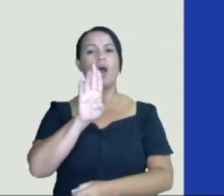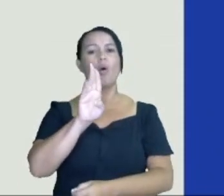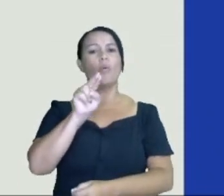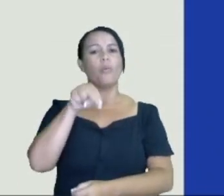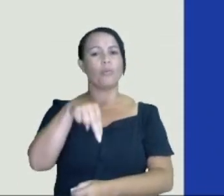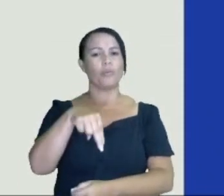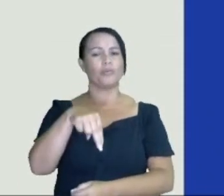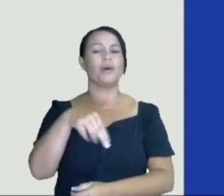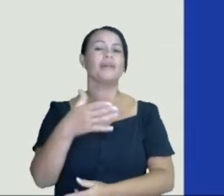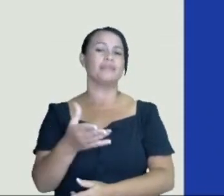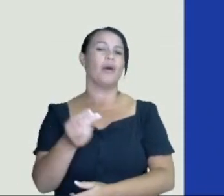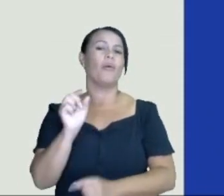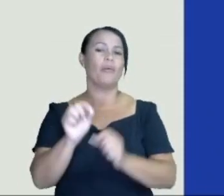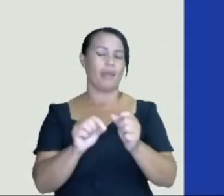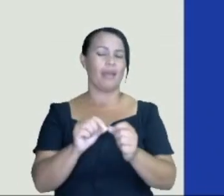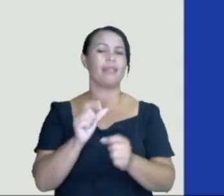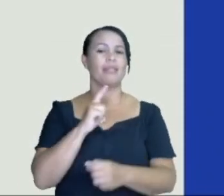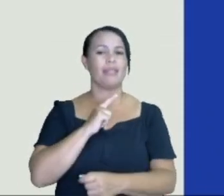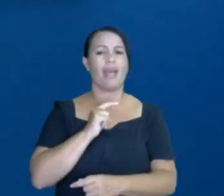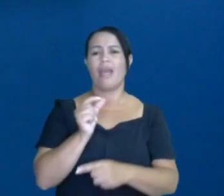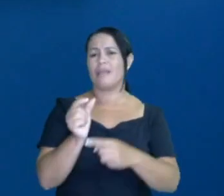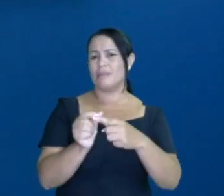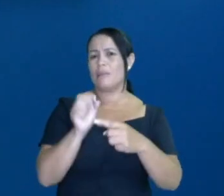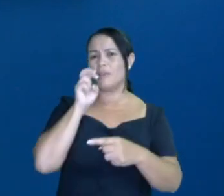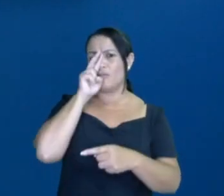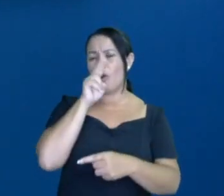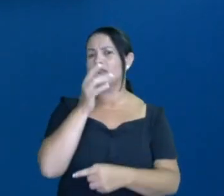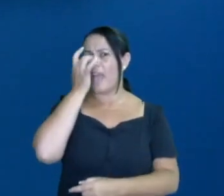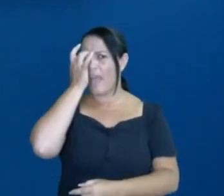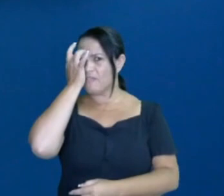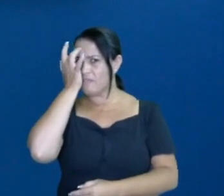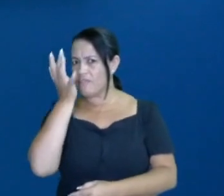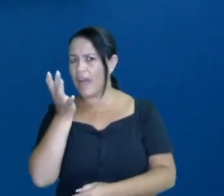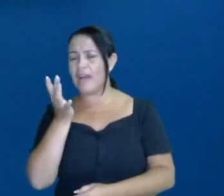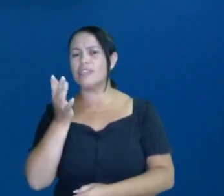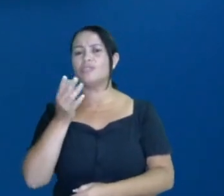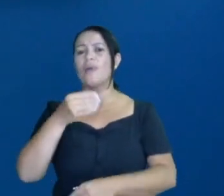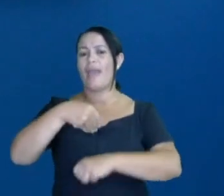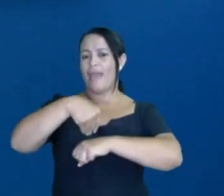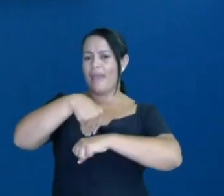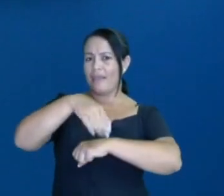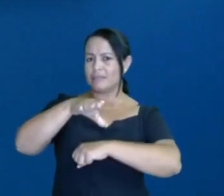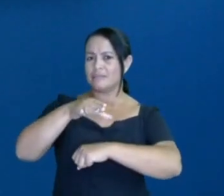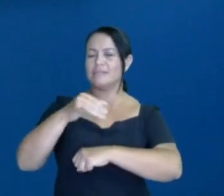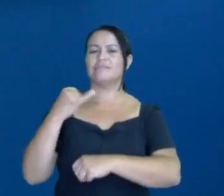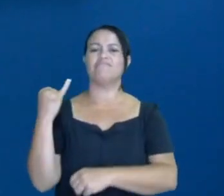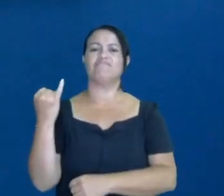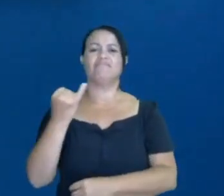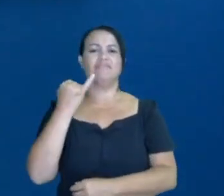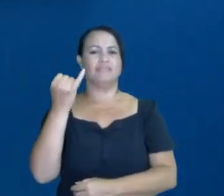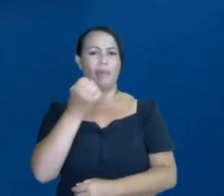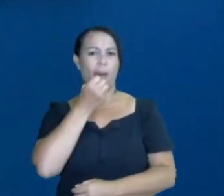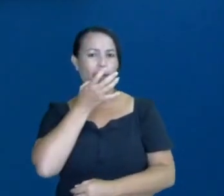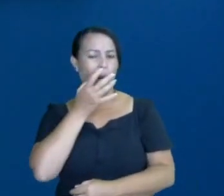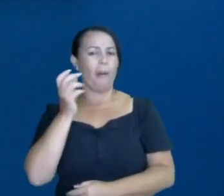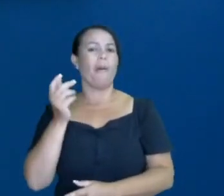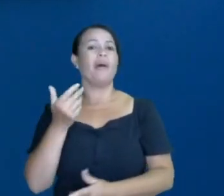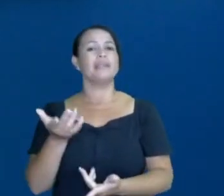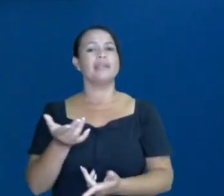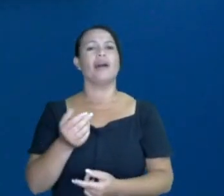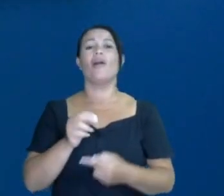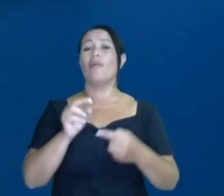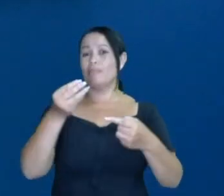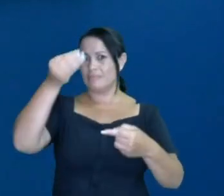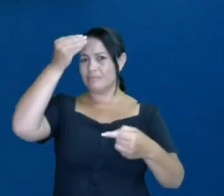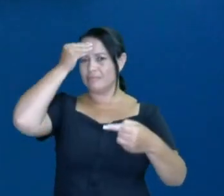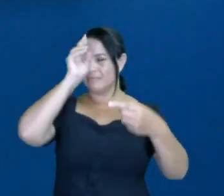a sílaba mais forte. Gente, muito fácil. Essa dica é infalível. Decore esse nome, Linupissan